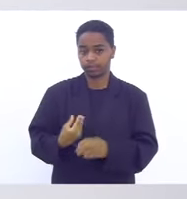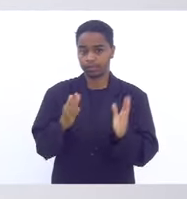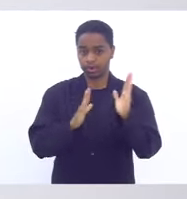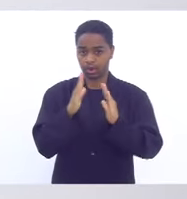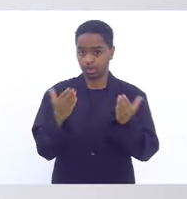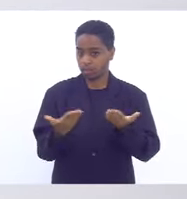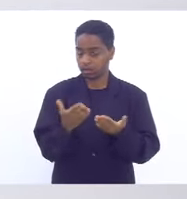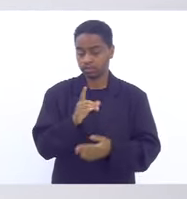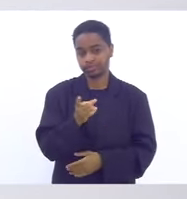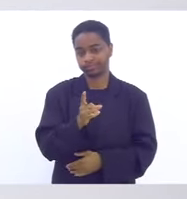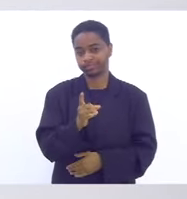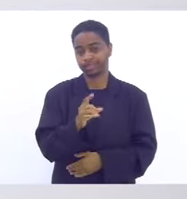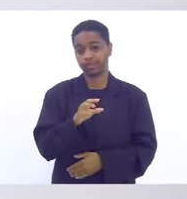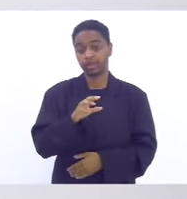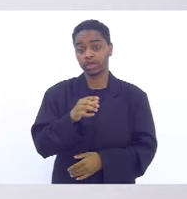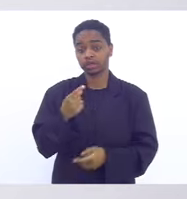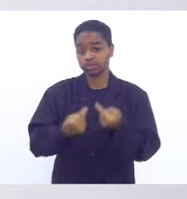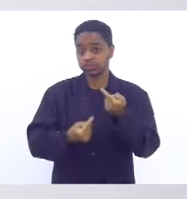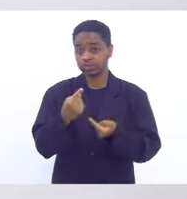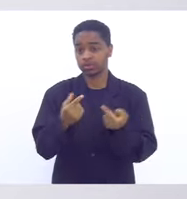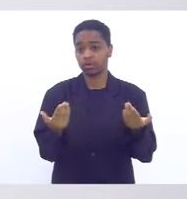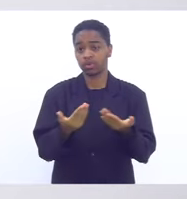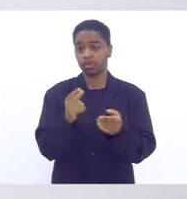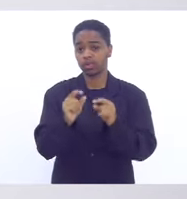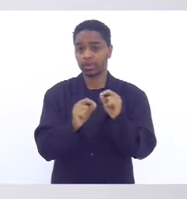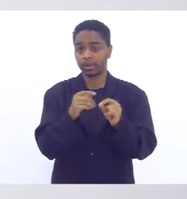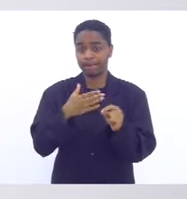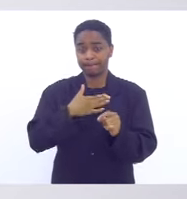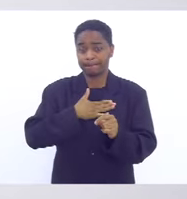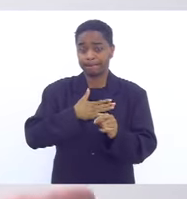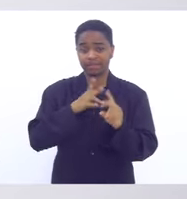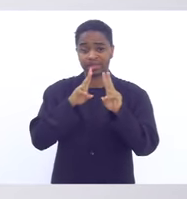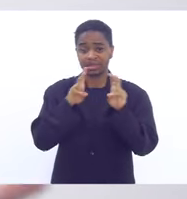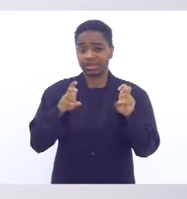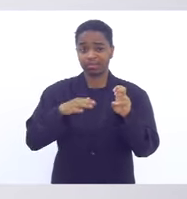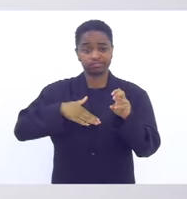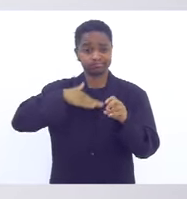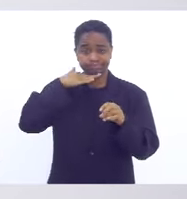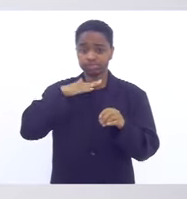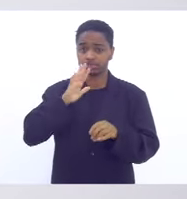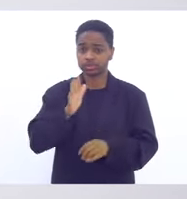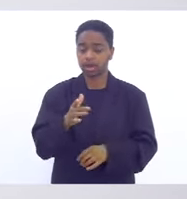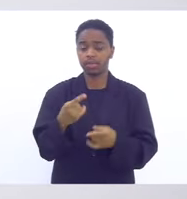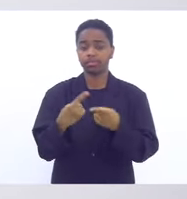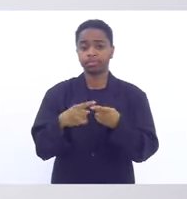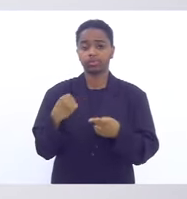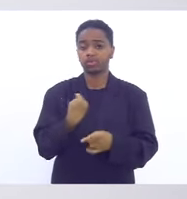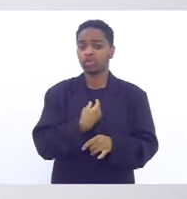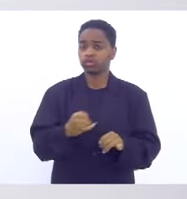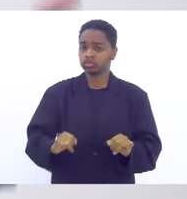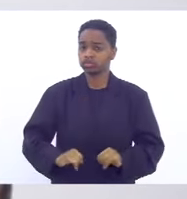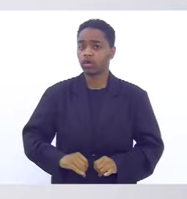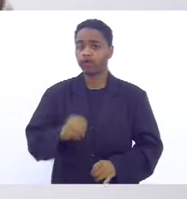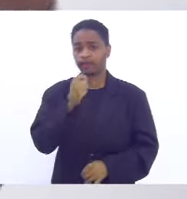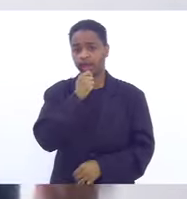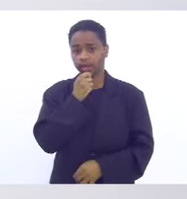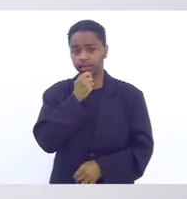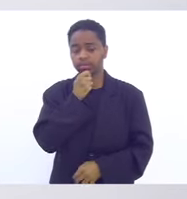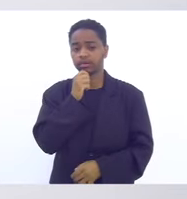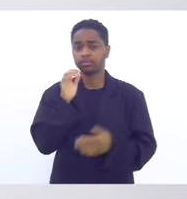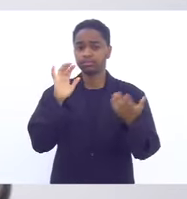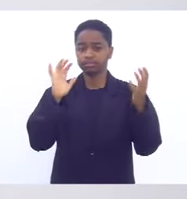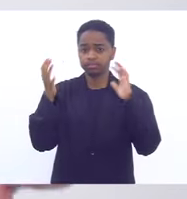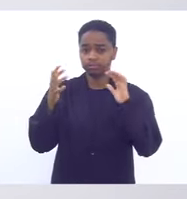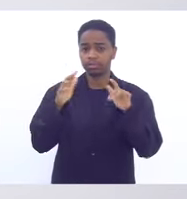Não é essa a discussão. Eu já estou... Para mim, esse assunto já está superado. Nós vamos ainda sofrer muitas ações